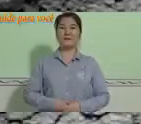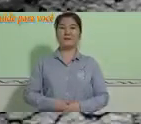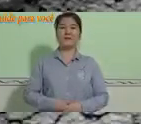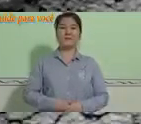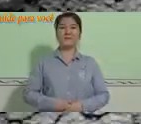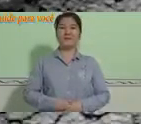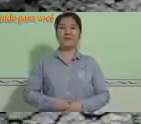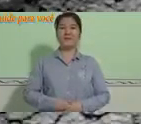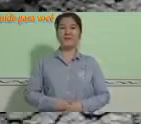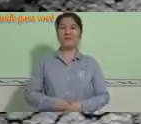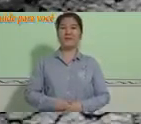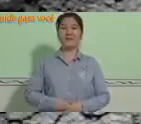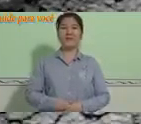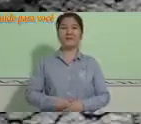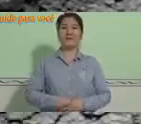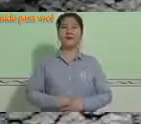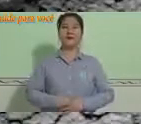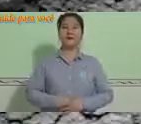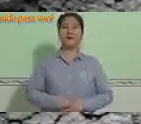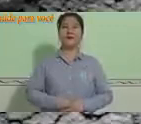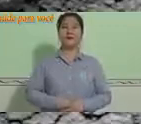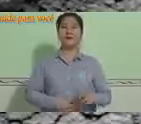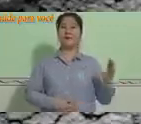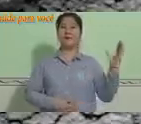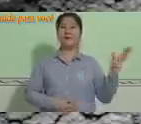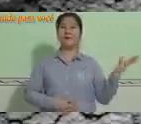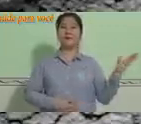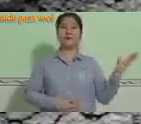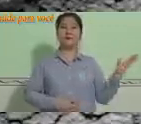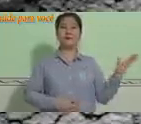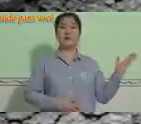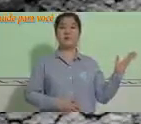Veja outros cuidados diários que deve ter.